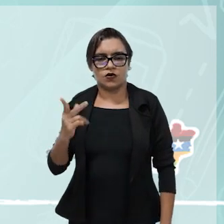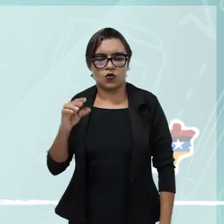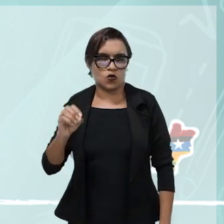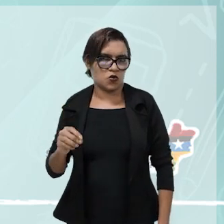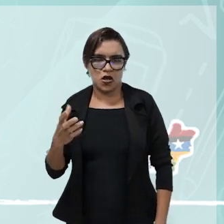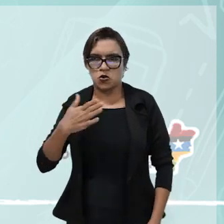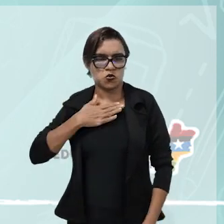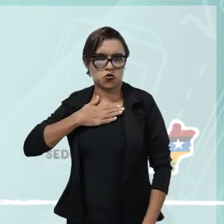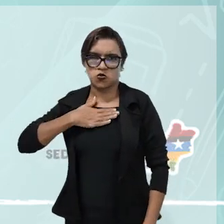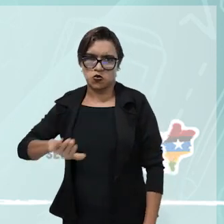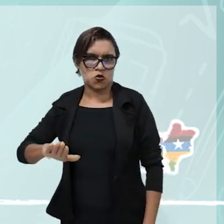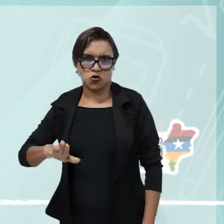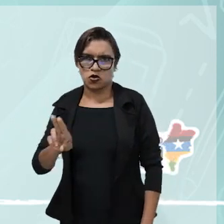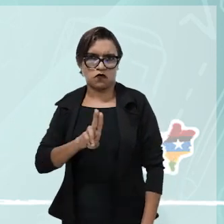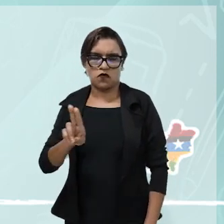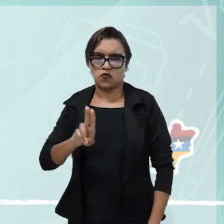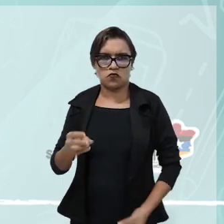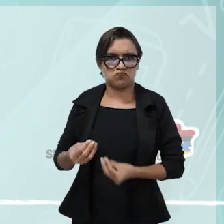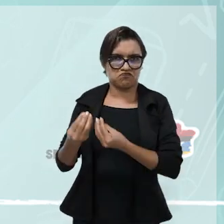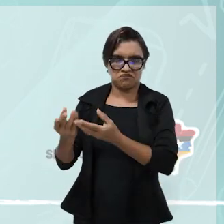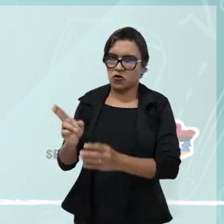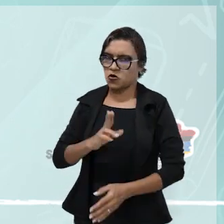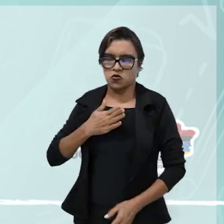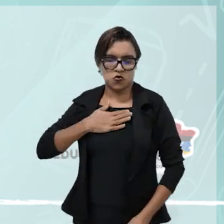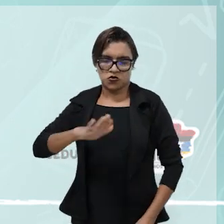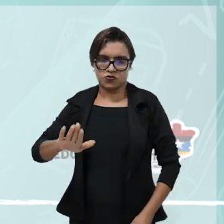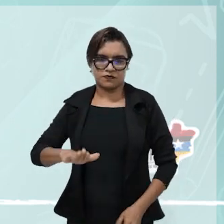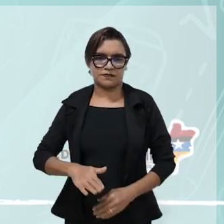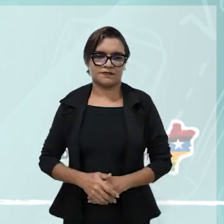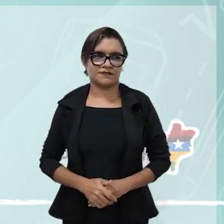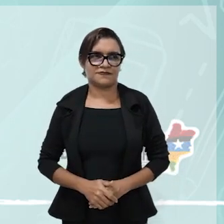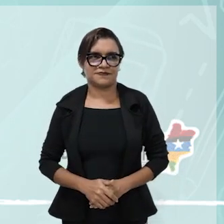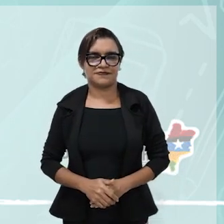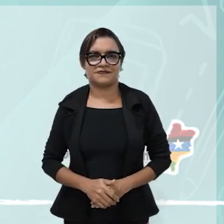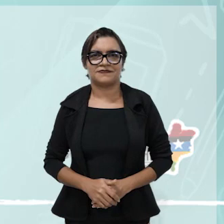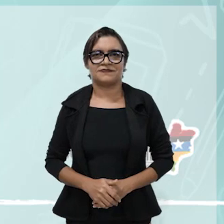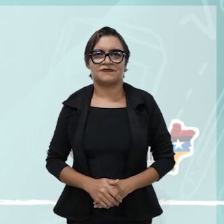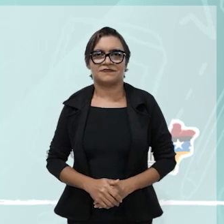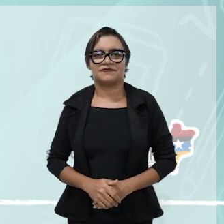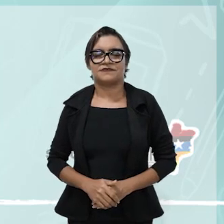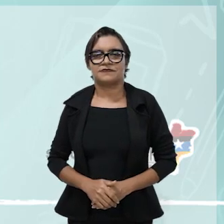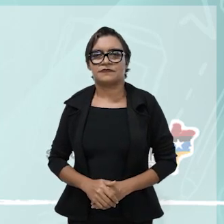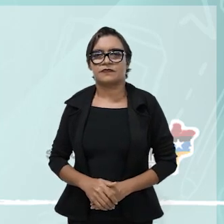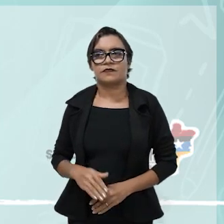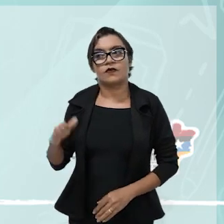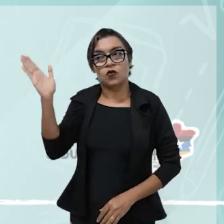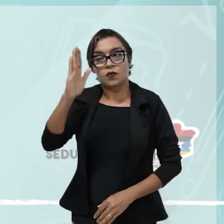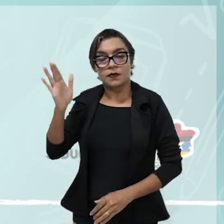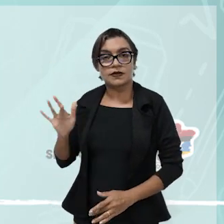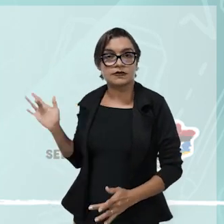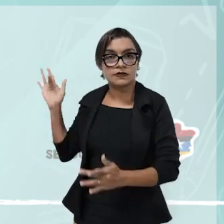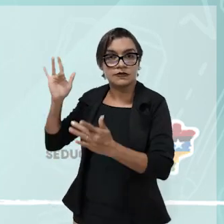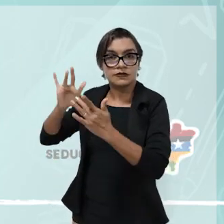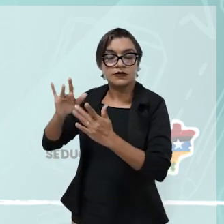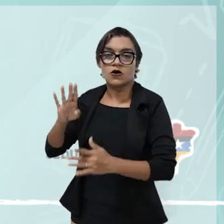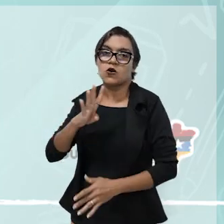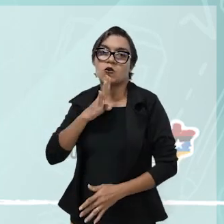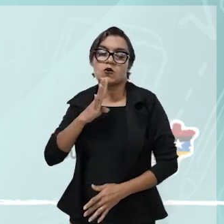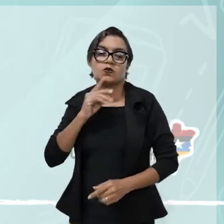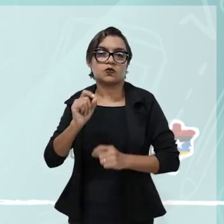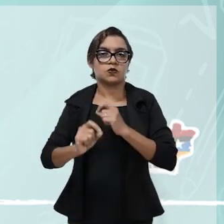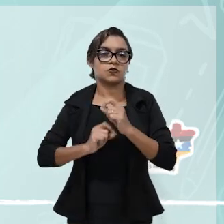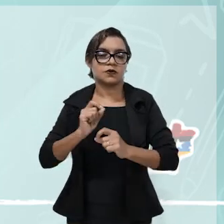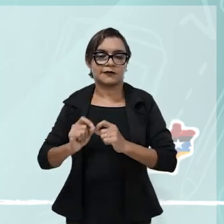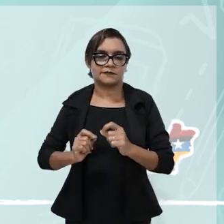esse apelido não era muito difundido. No Brasil, o classicismo é conhecido como quinhentismo e